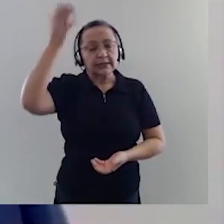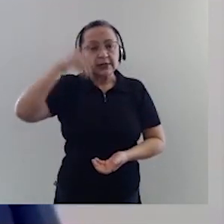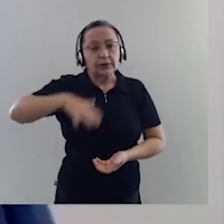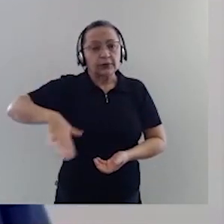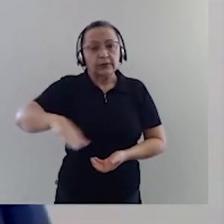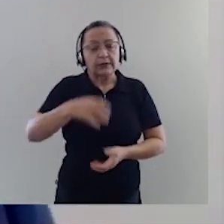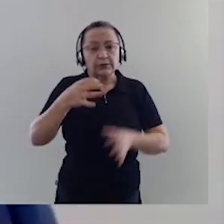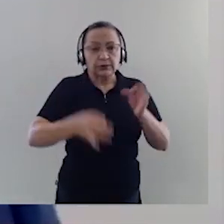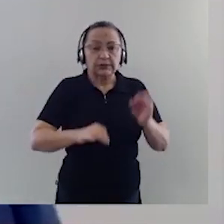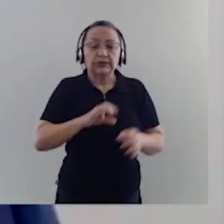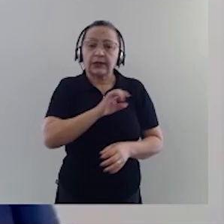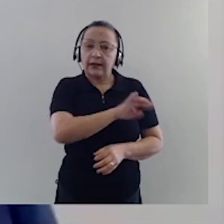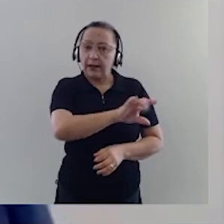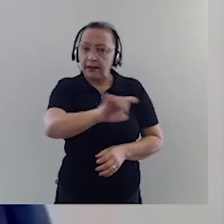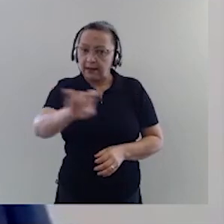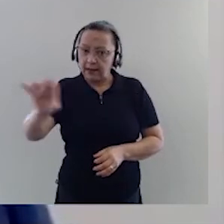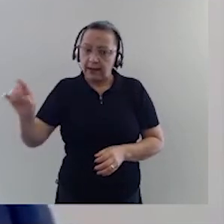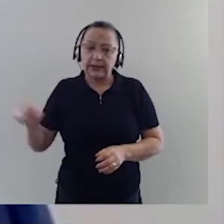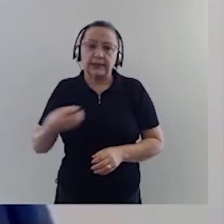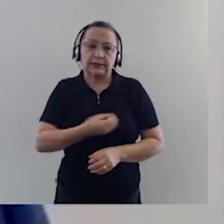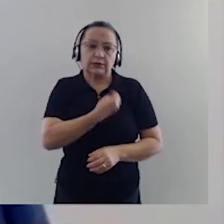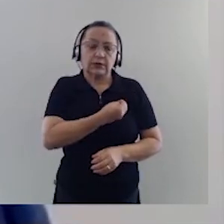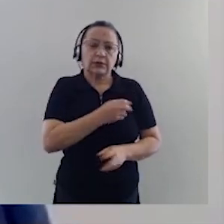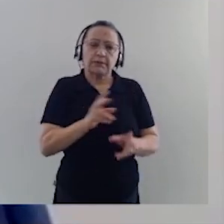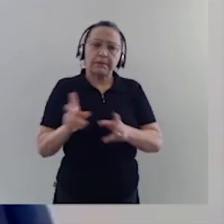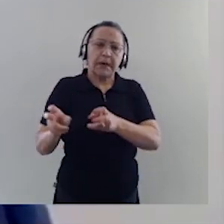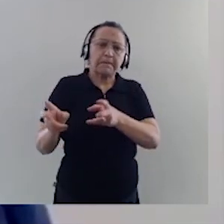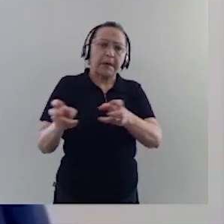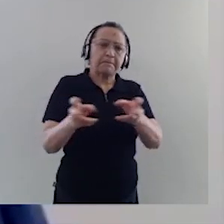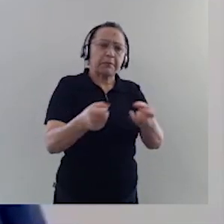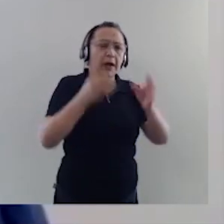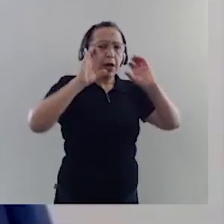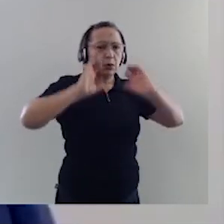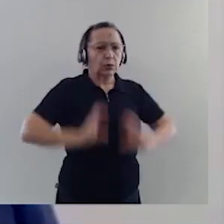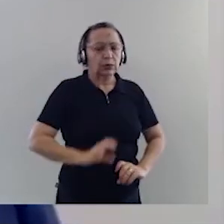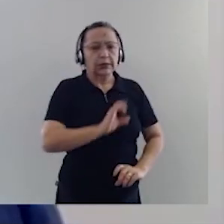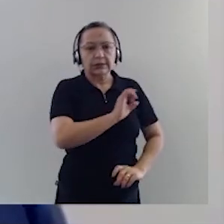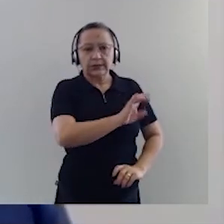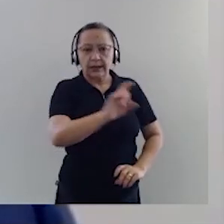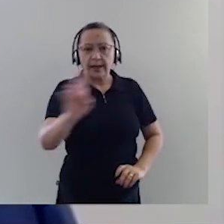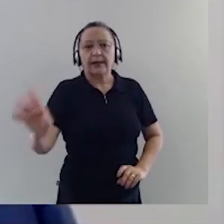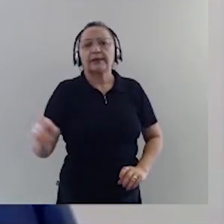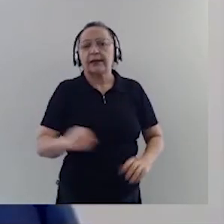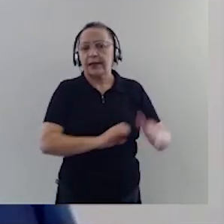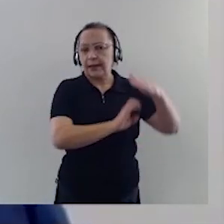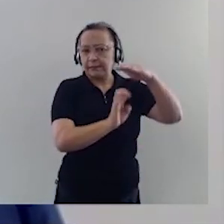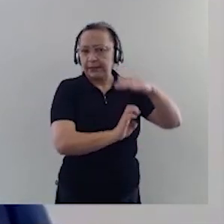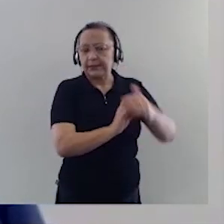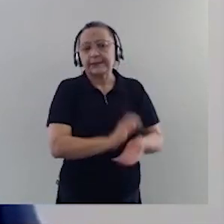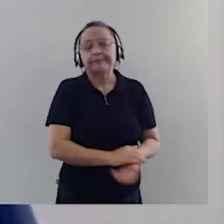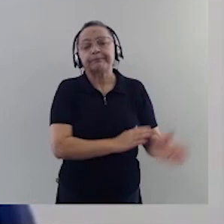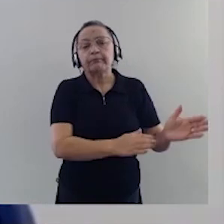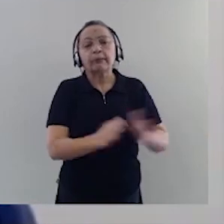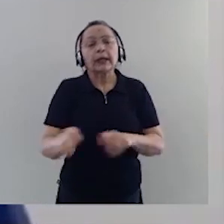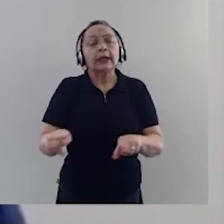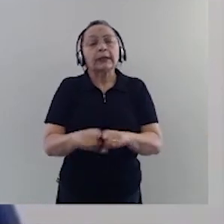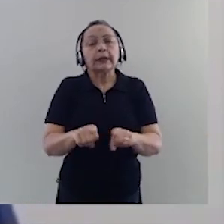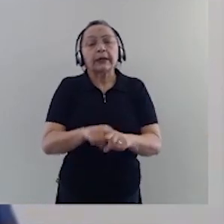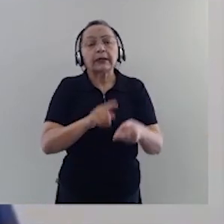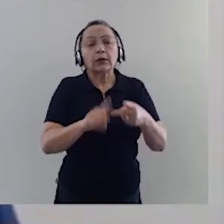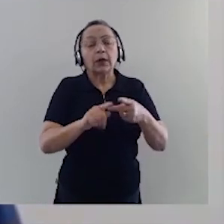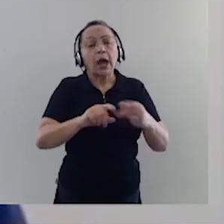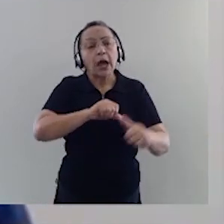no caso a caso, observando a conduta de cada um dos contratantes. Também tem a questão da alteração